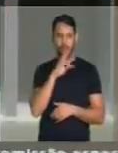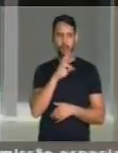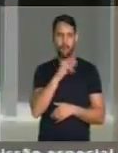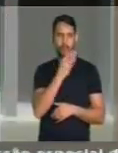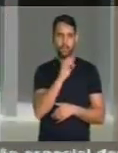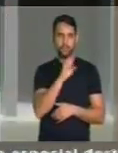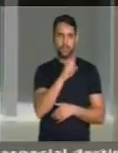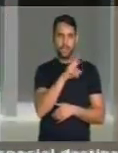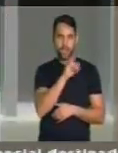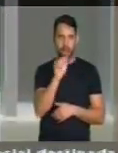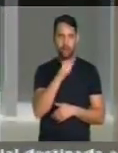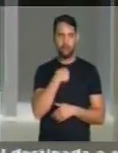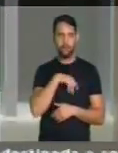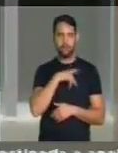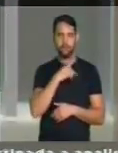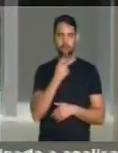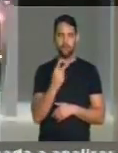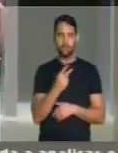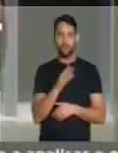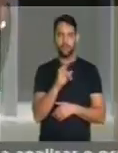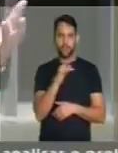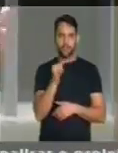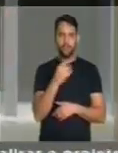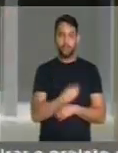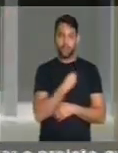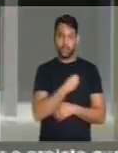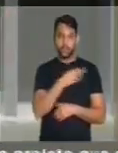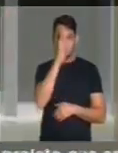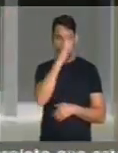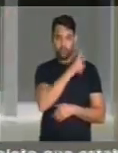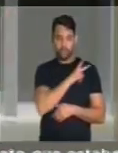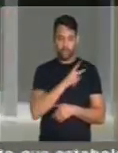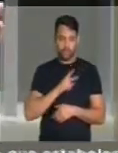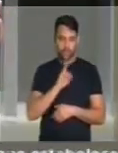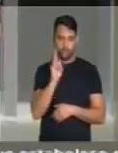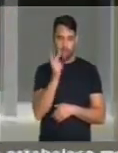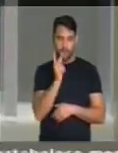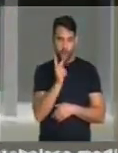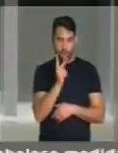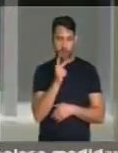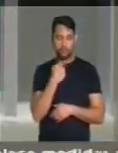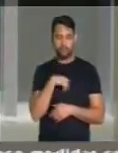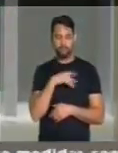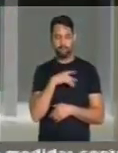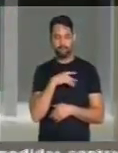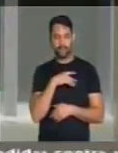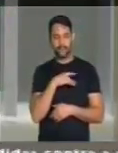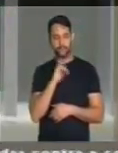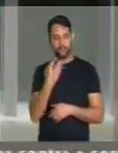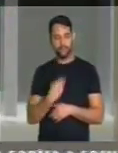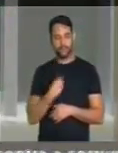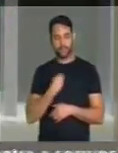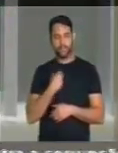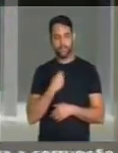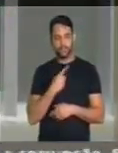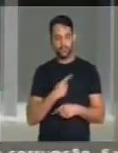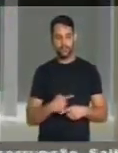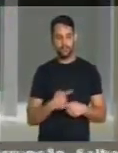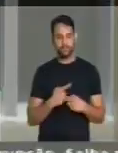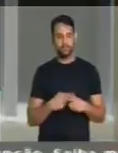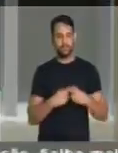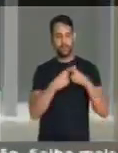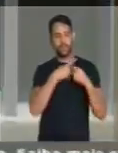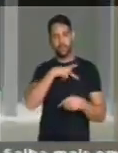Sara, Fundação Projeto Presente, em Belo Horizonte, senhor presidente, eu tive a oportunidade de disputar